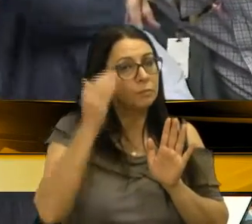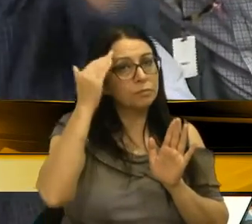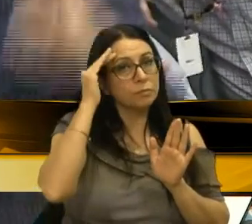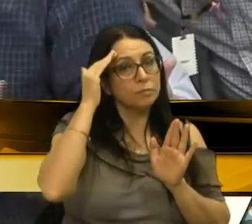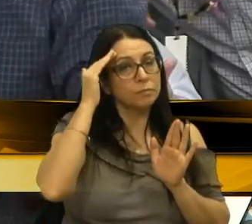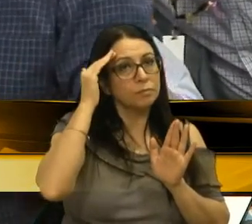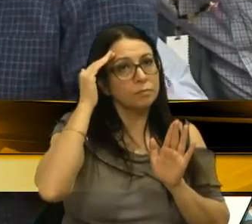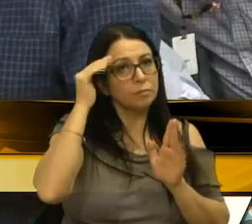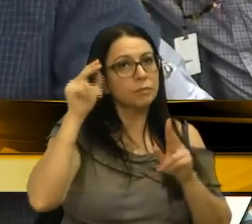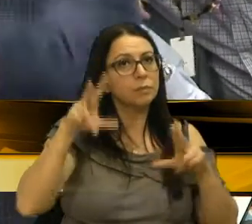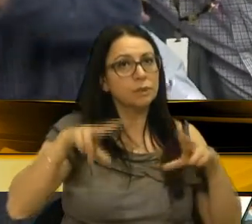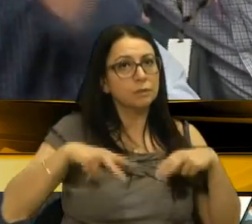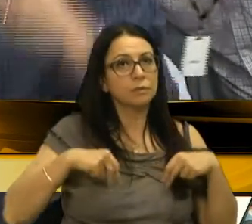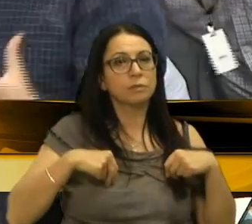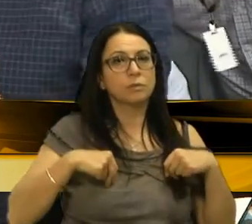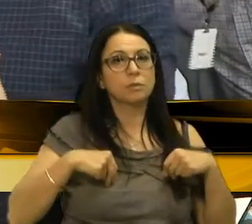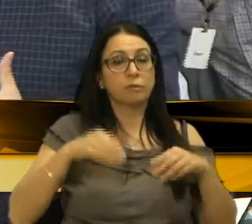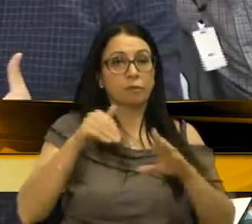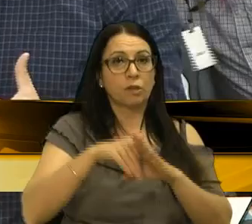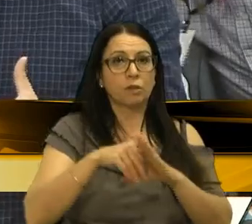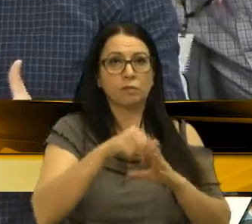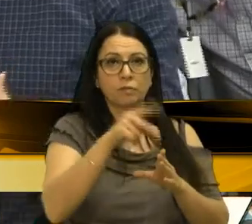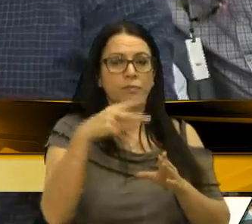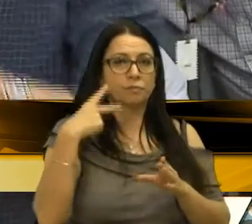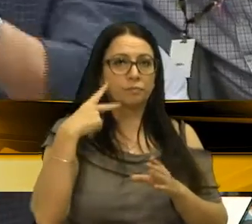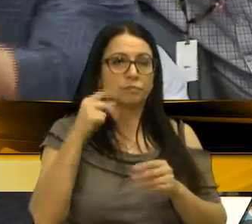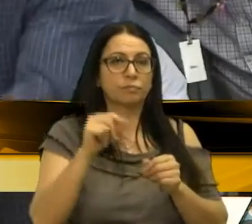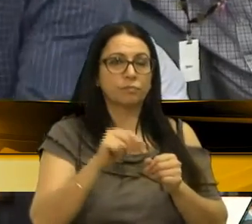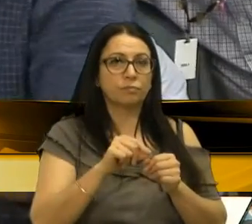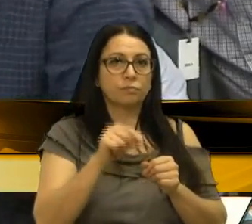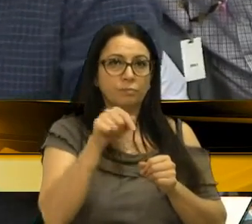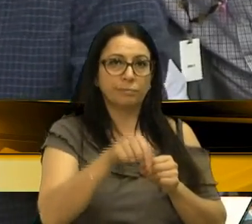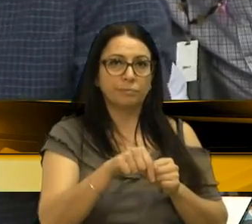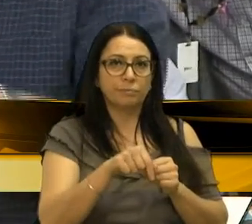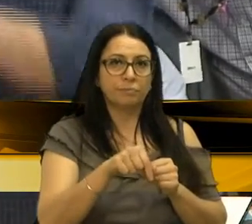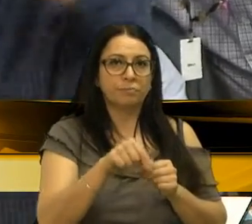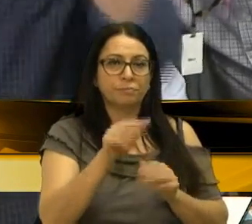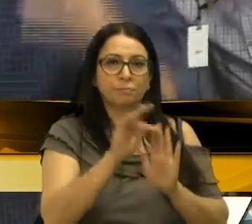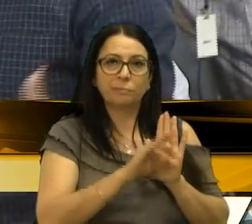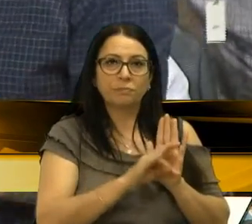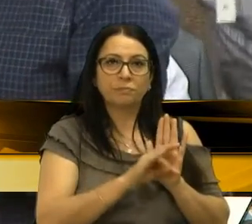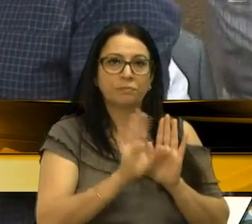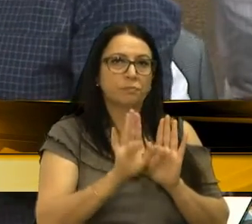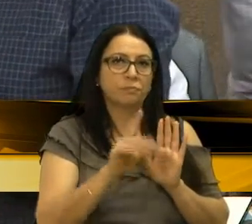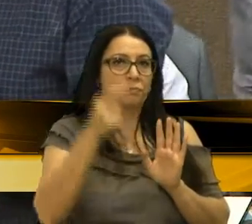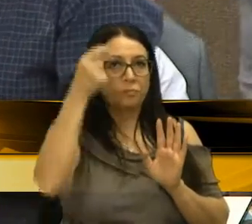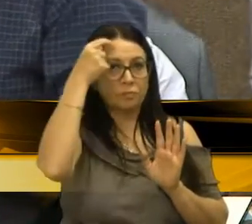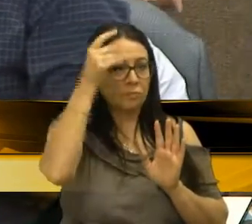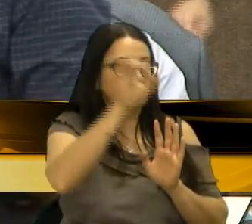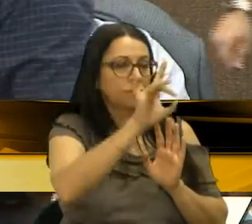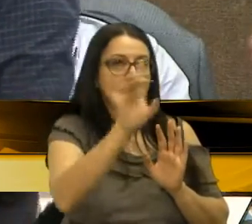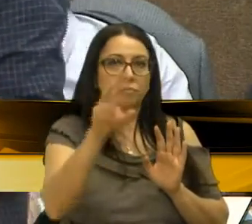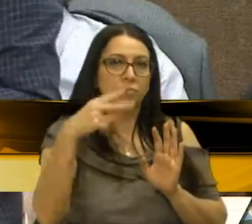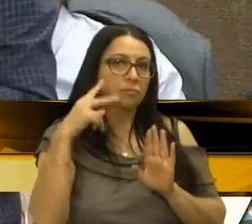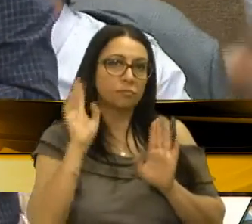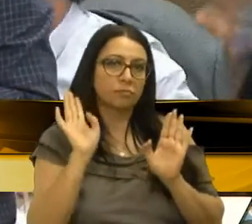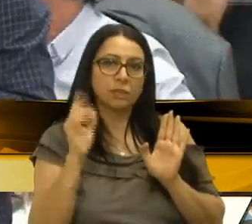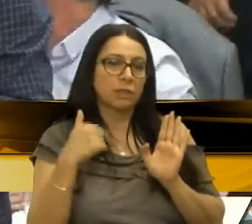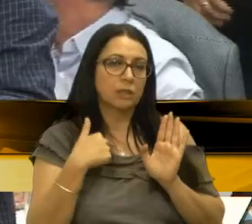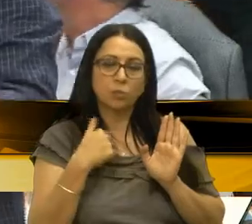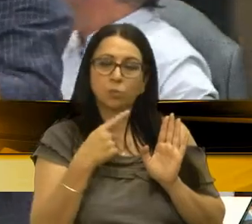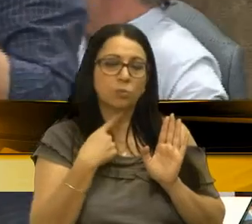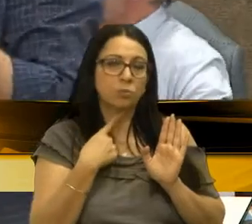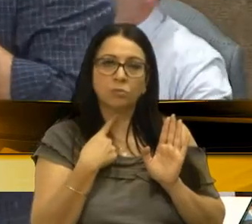e o mérito e o voto que os vereadores vão colocar sobre essa matéria fica na consciência de cada vereador. Eu não